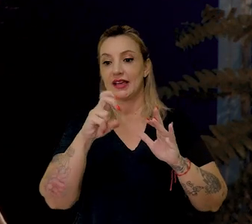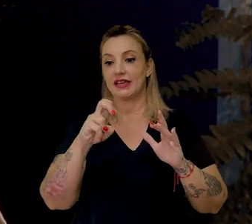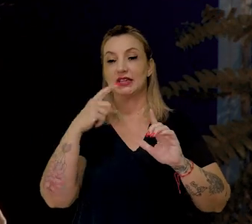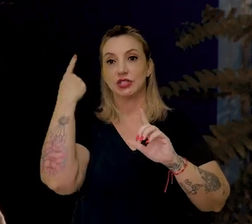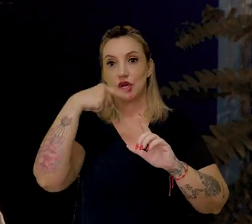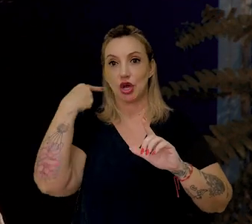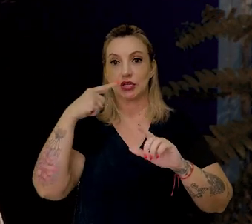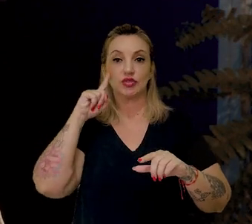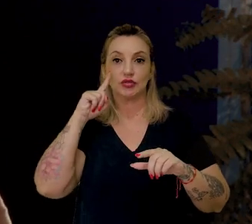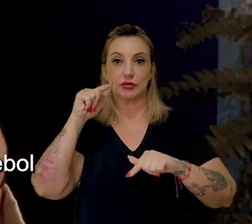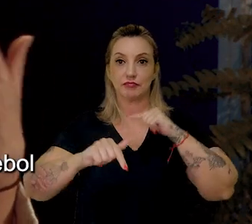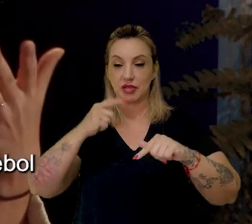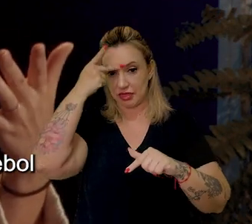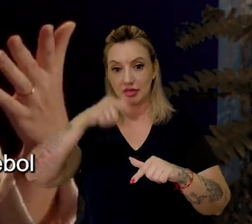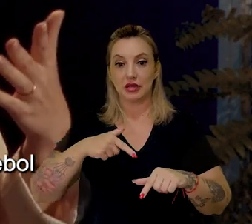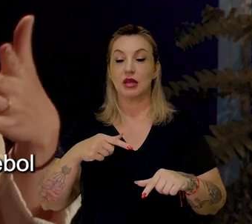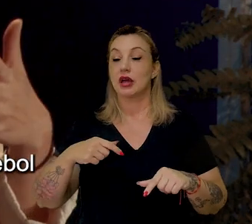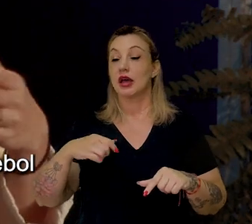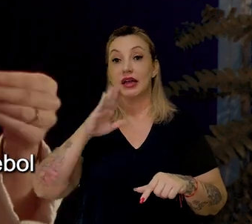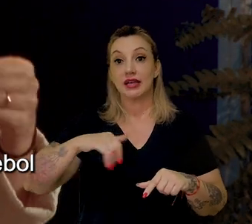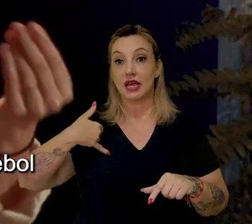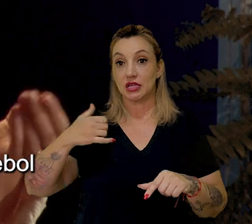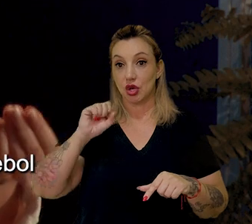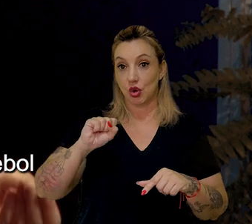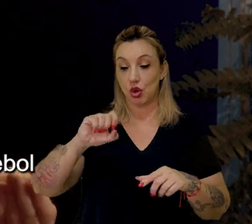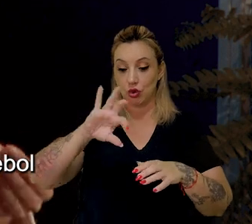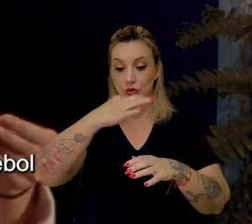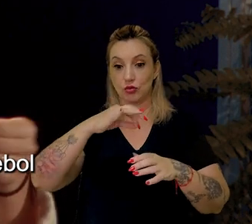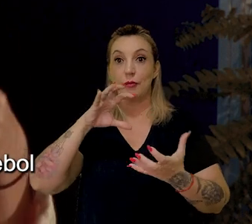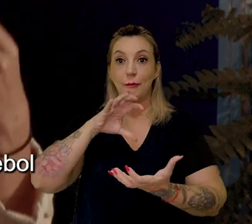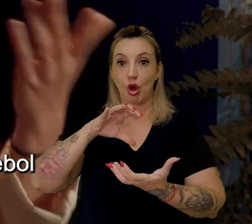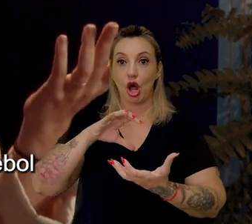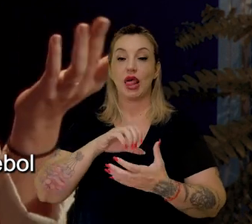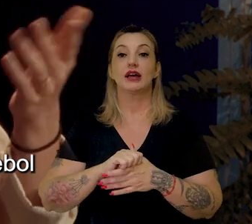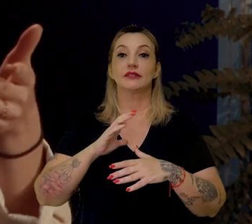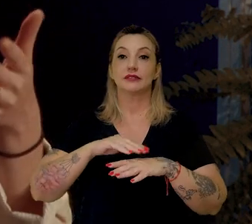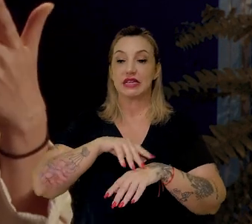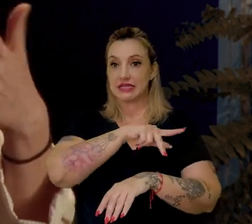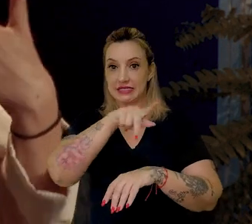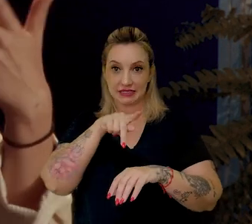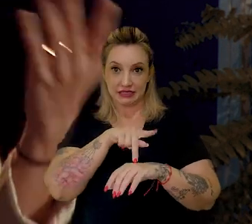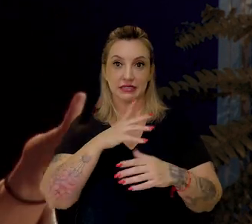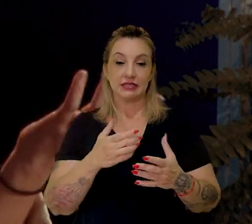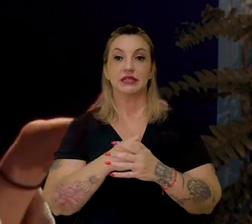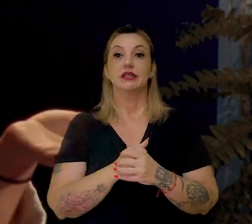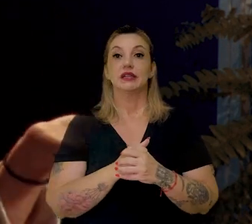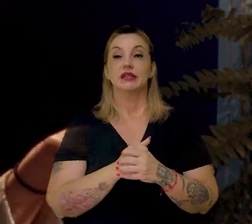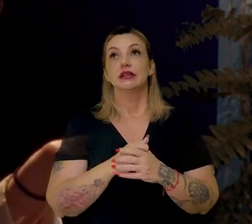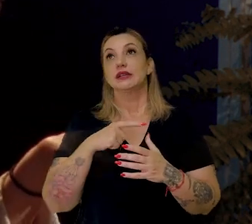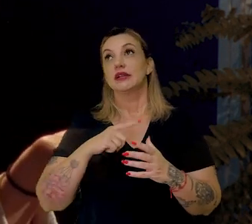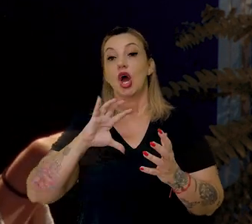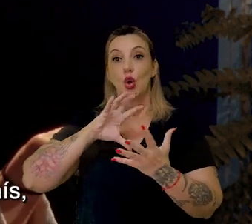trabalhando eh de 8 anos bordando uma bola de futebol para aquele país que tava que tava